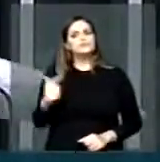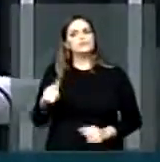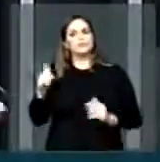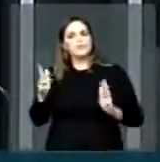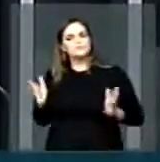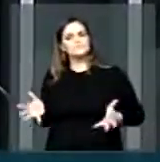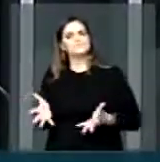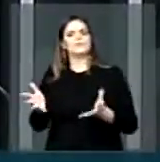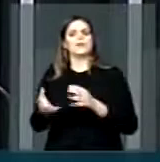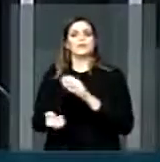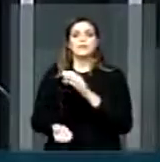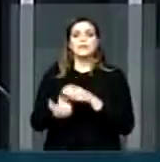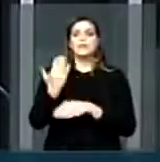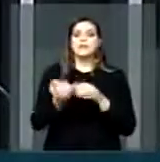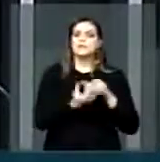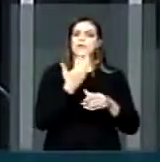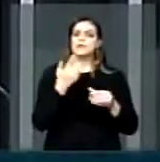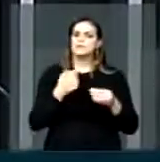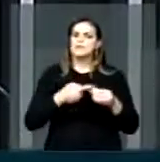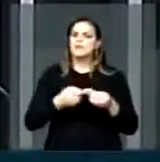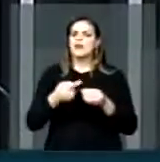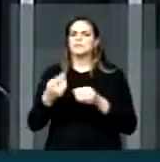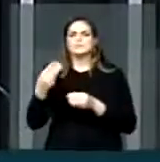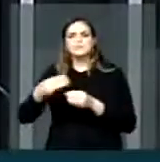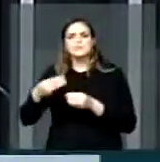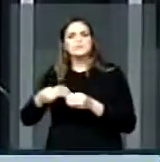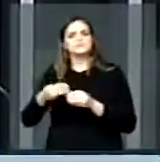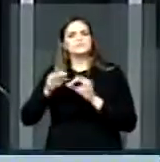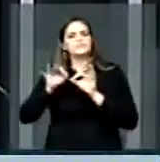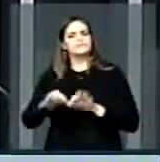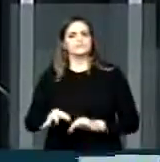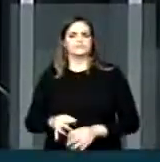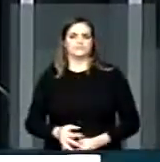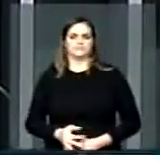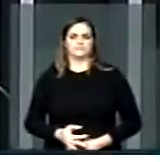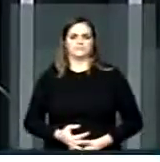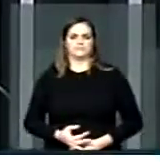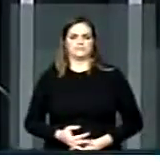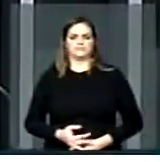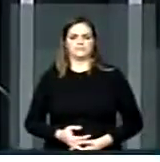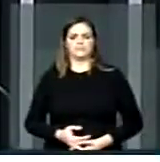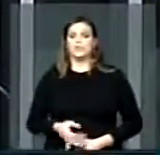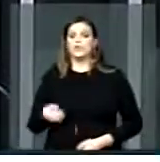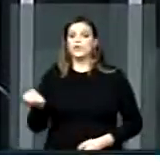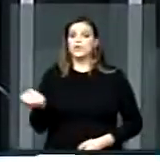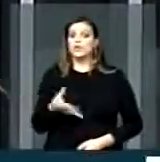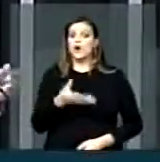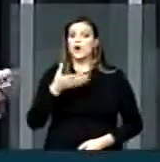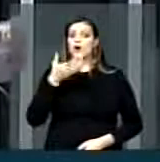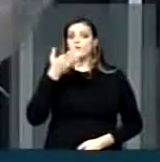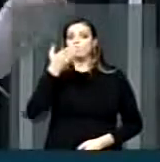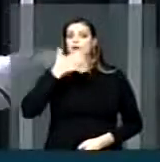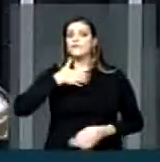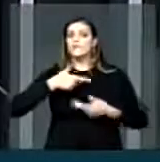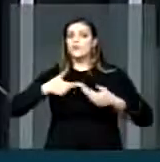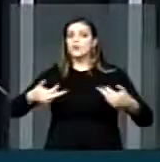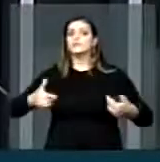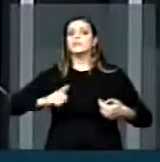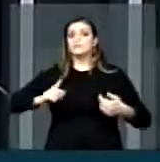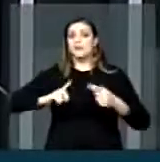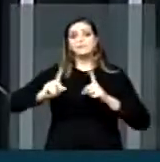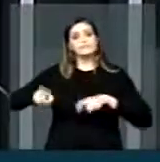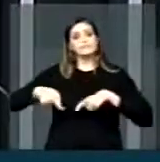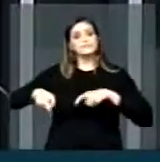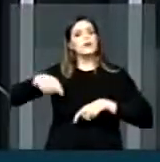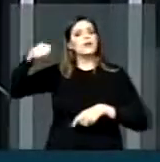a emancipação de municípios. Aqui eu estou mostrando as novas frutas do Nordeste que serão